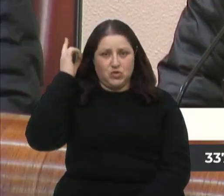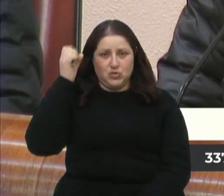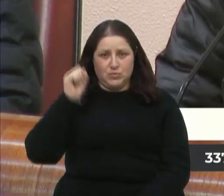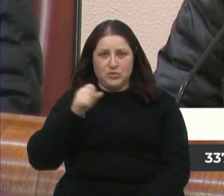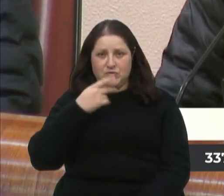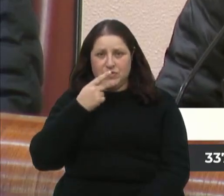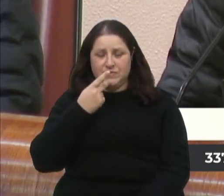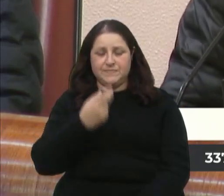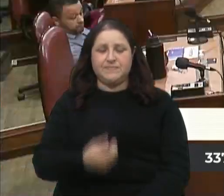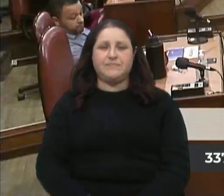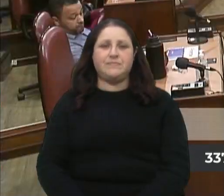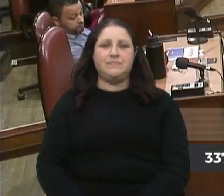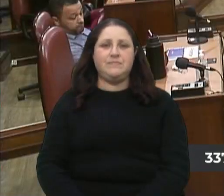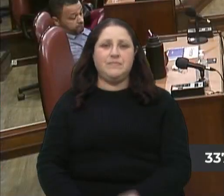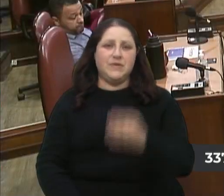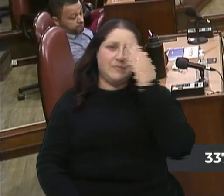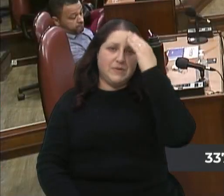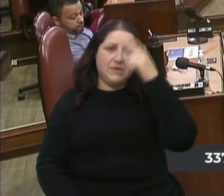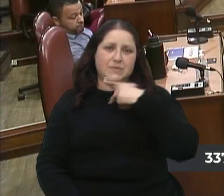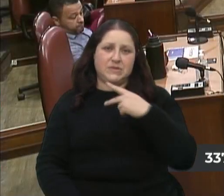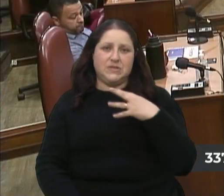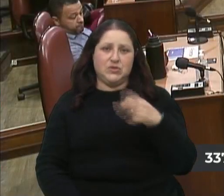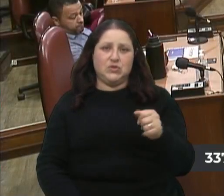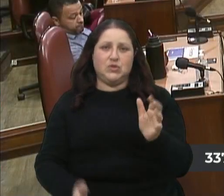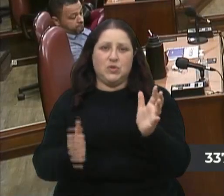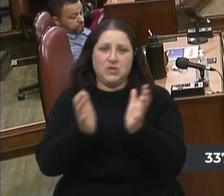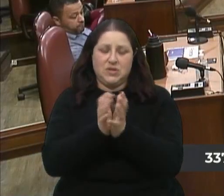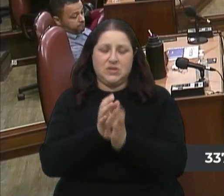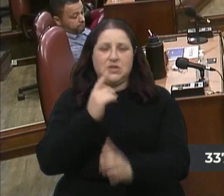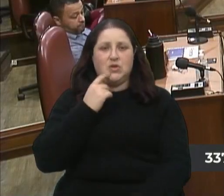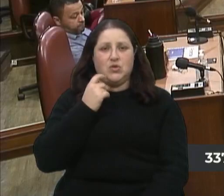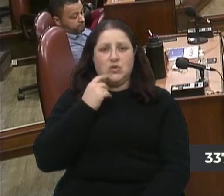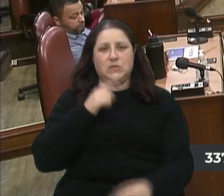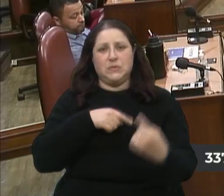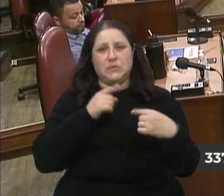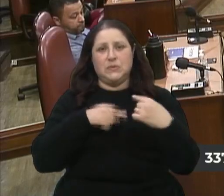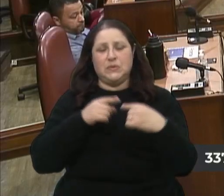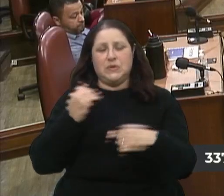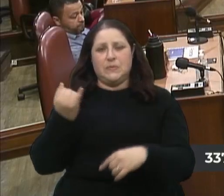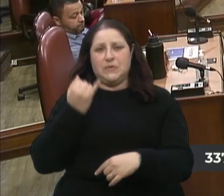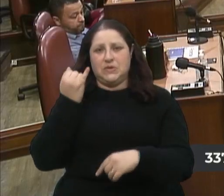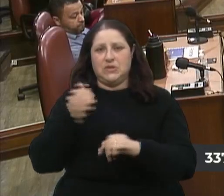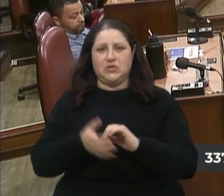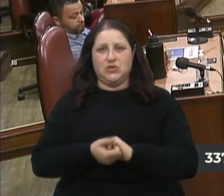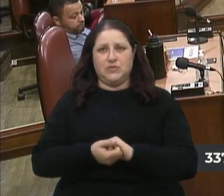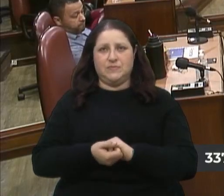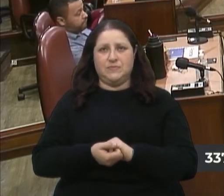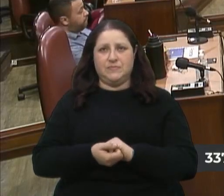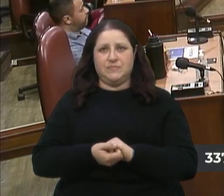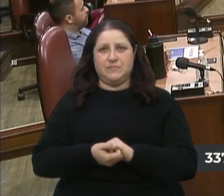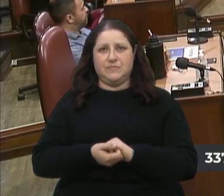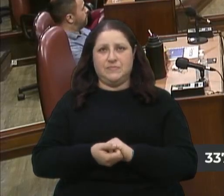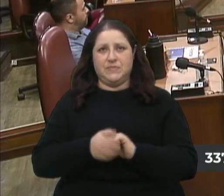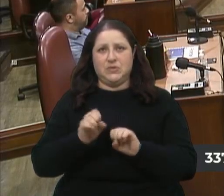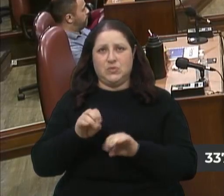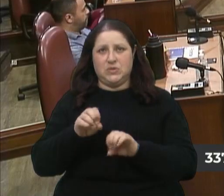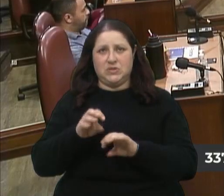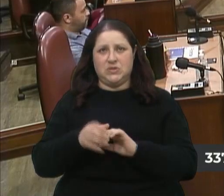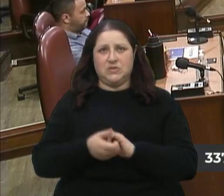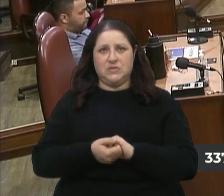Obrigado, presidente, nobres colegas. Esse, vereadora Rose, realmente é um debate muito importante da